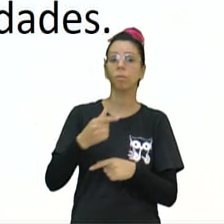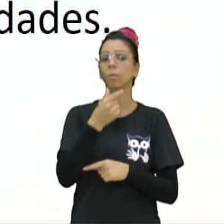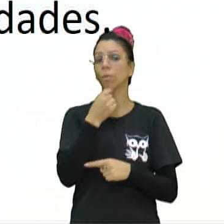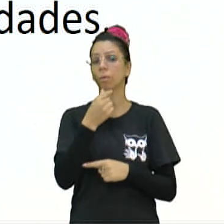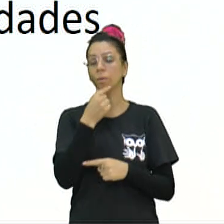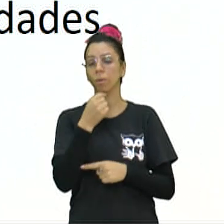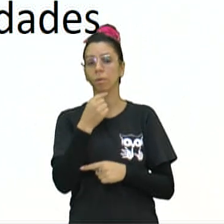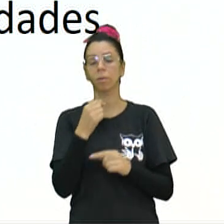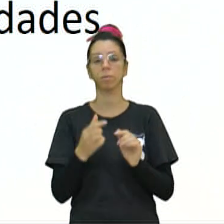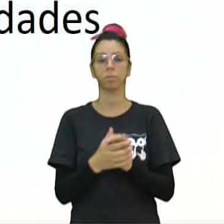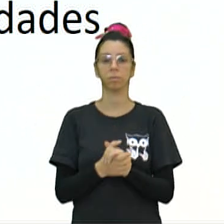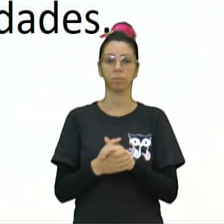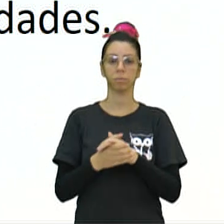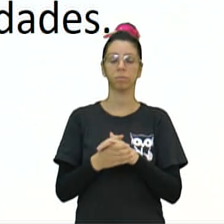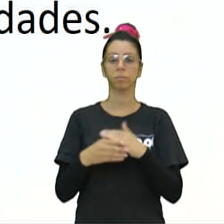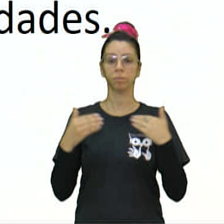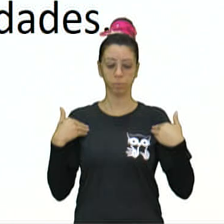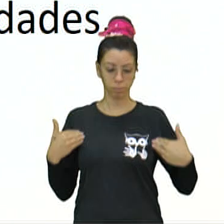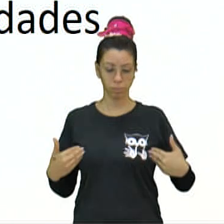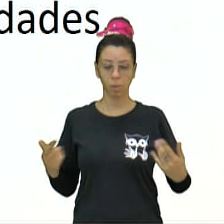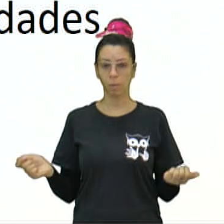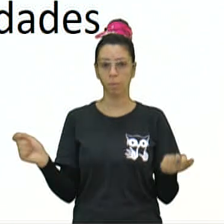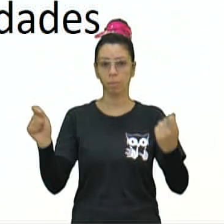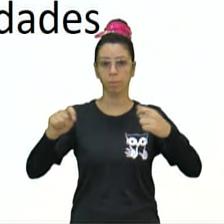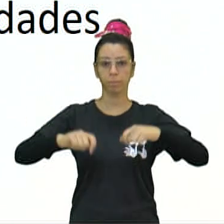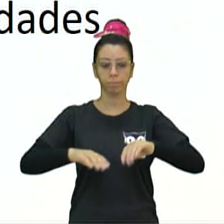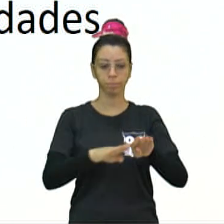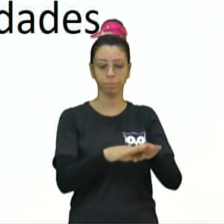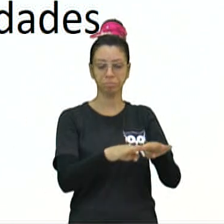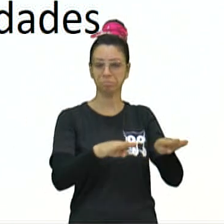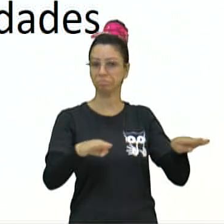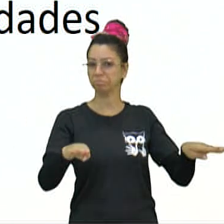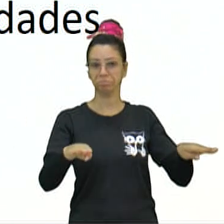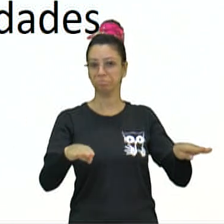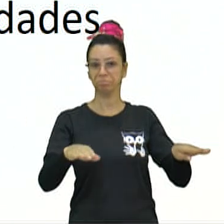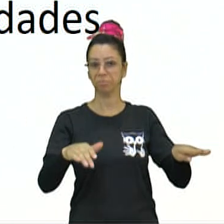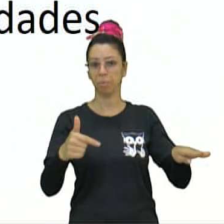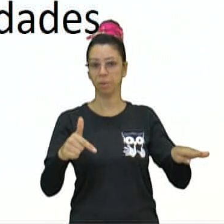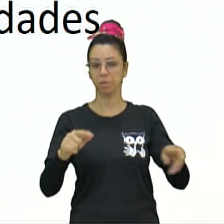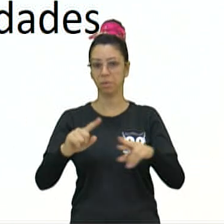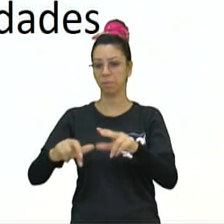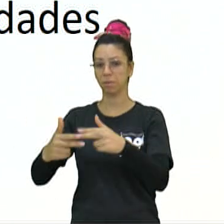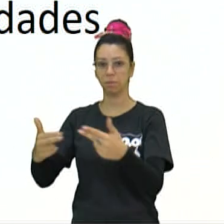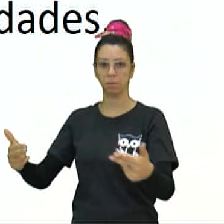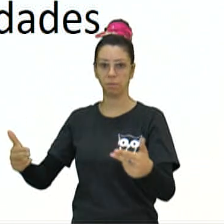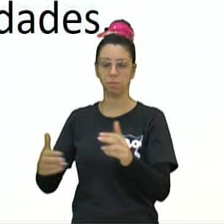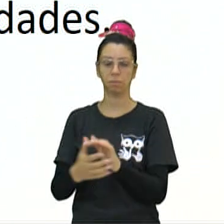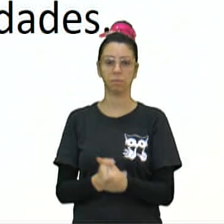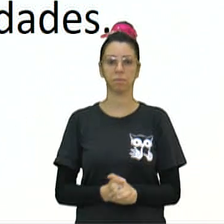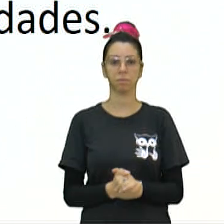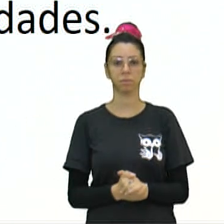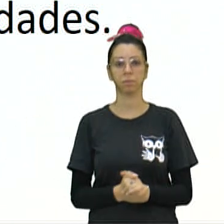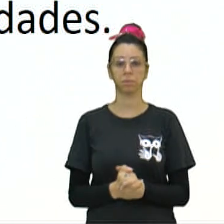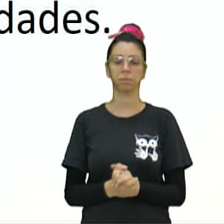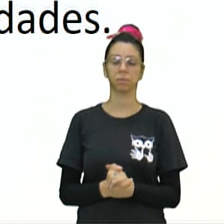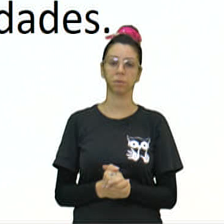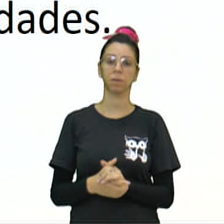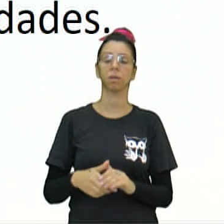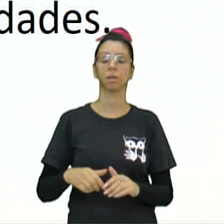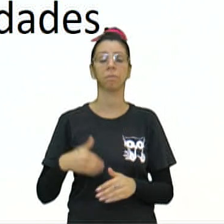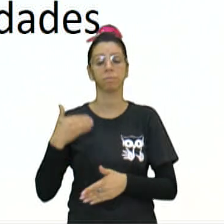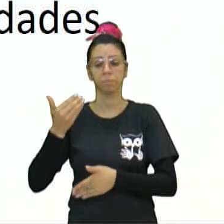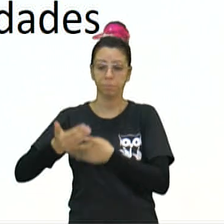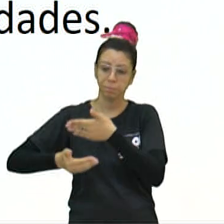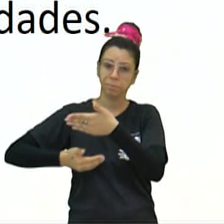apenas com o próprio corpo, sem a necessidade de qualquer acessório. Com o passar do tempo, então, surgiram variações